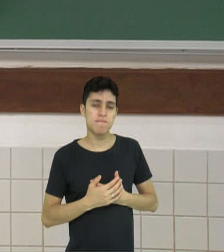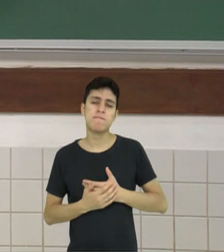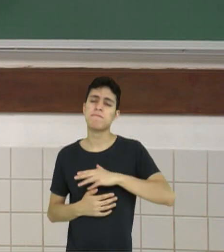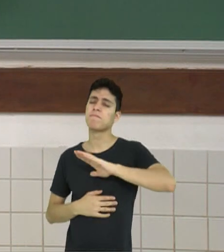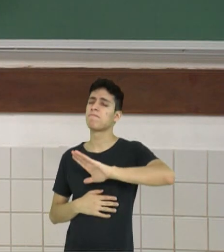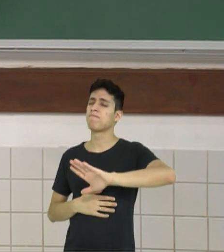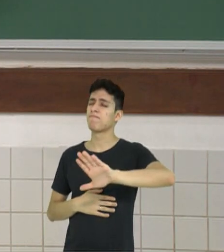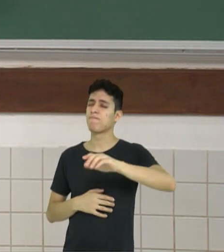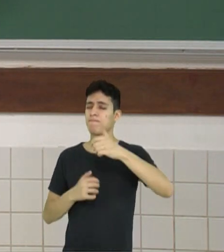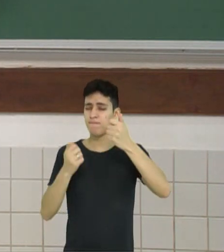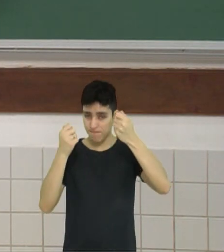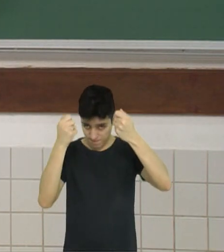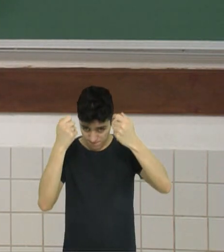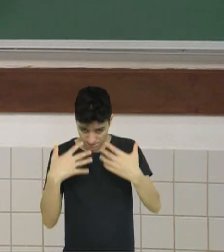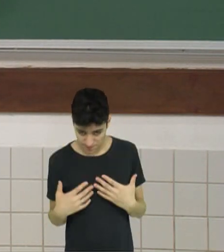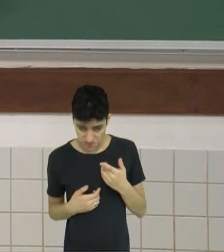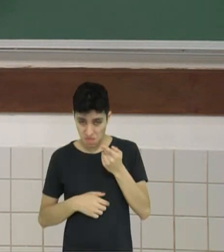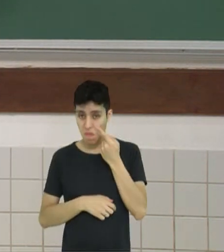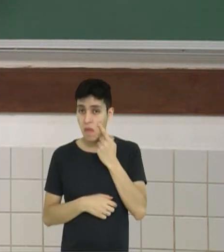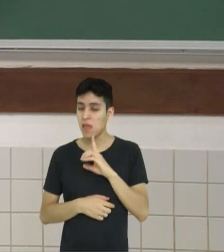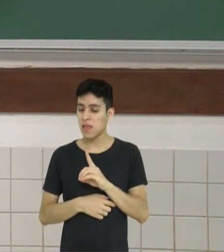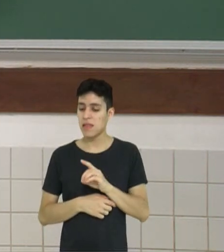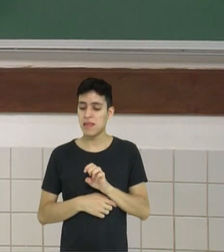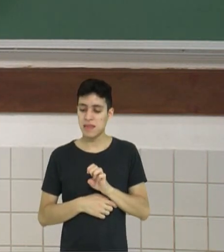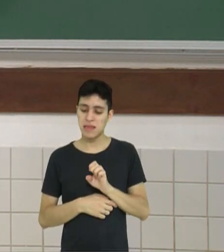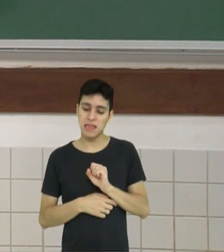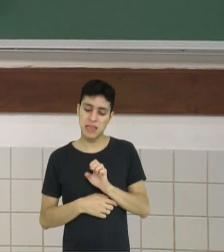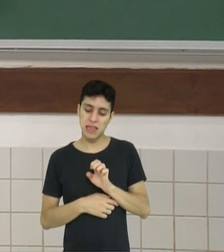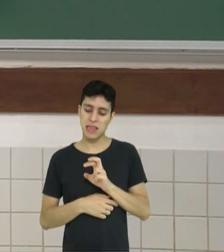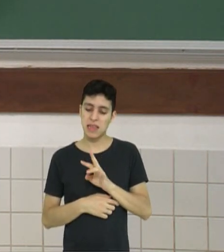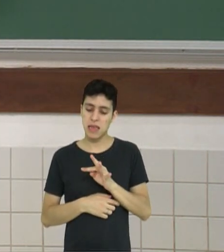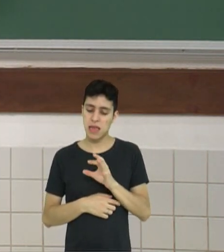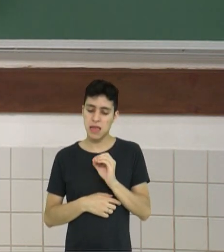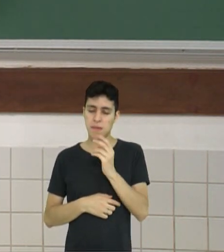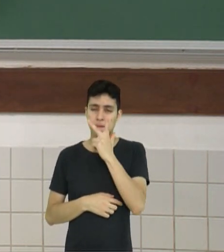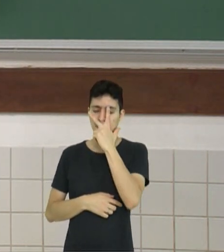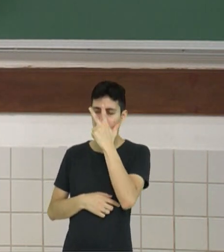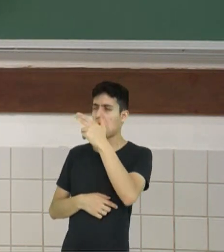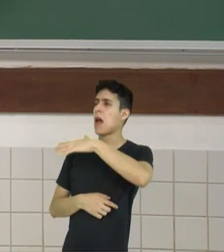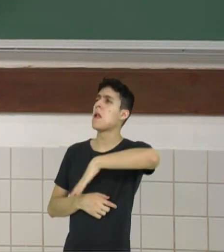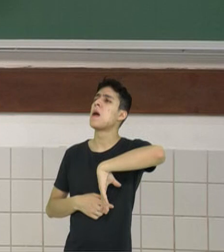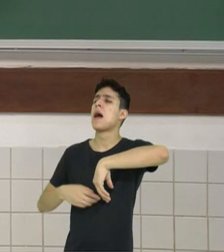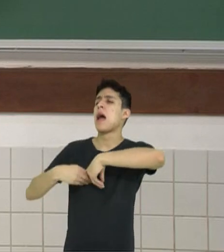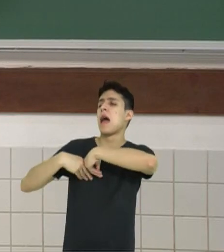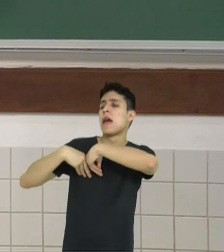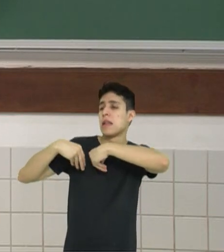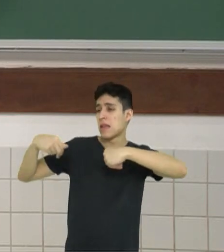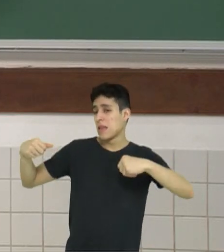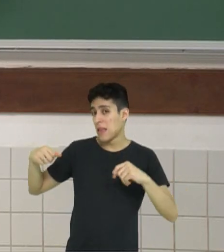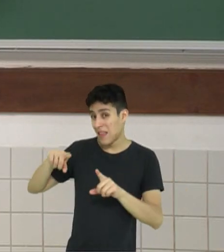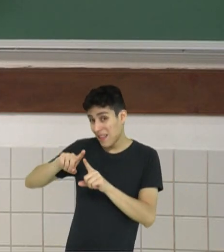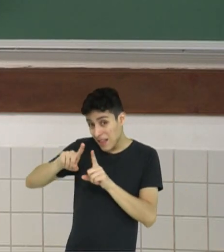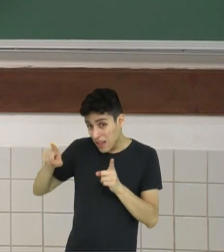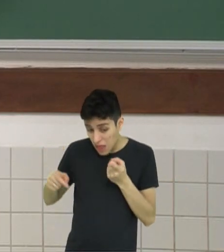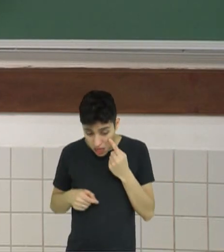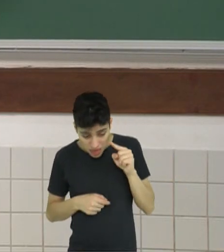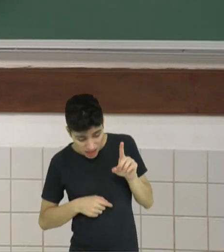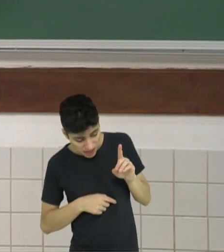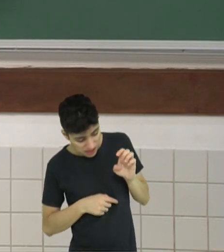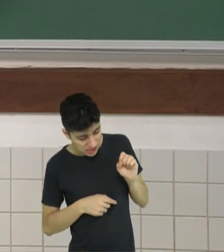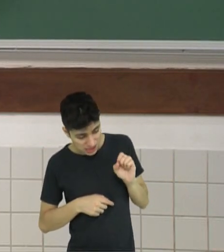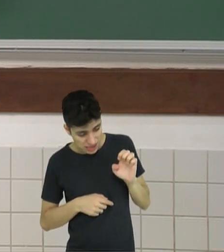questão também. Desertos, nós associamos sempre o deserto a áreas arenosas, mas deserto quer